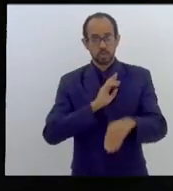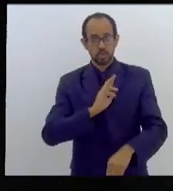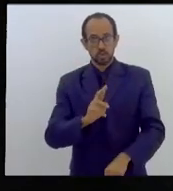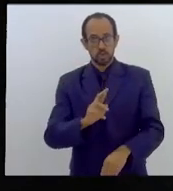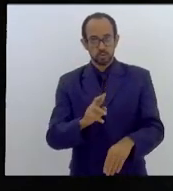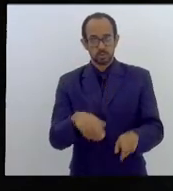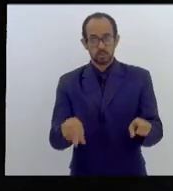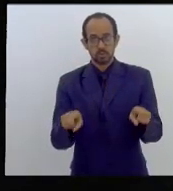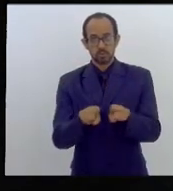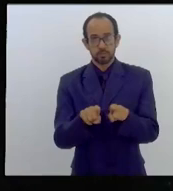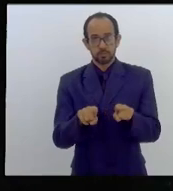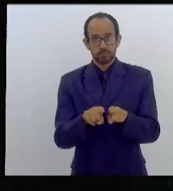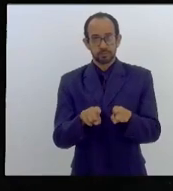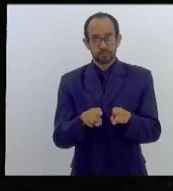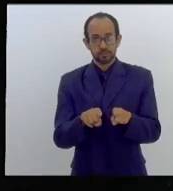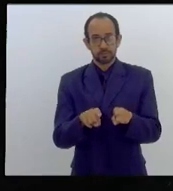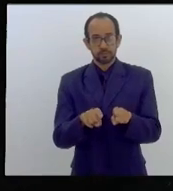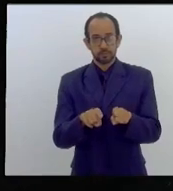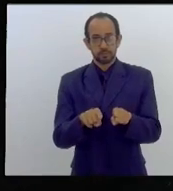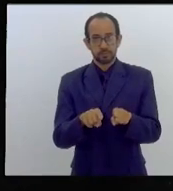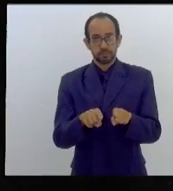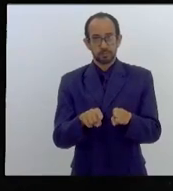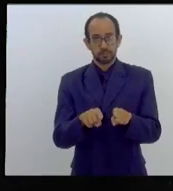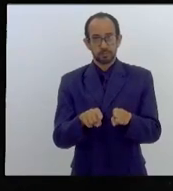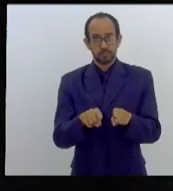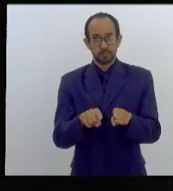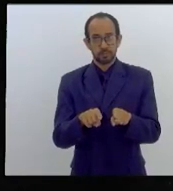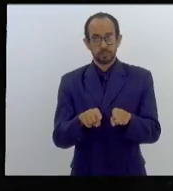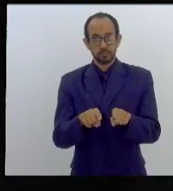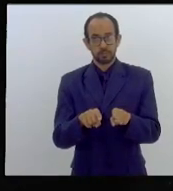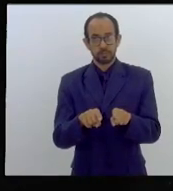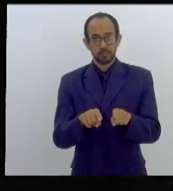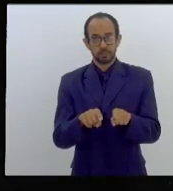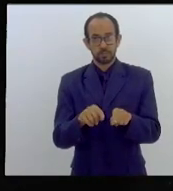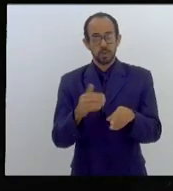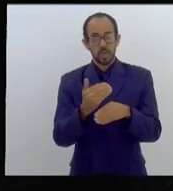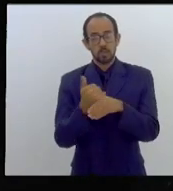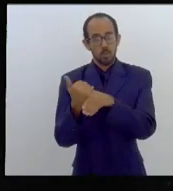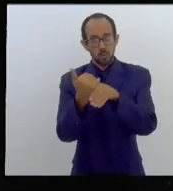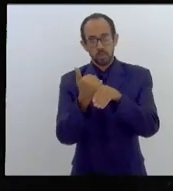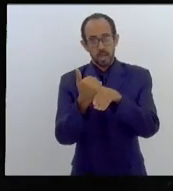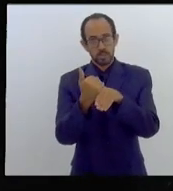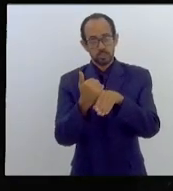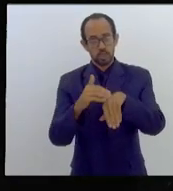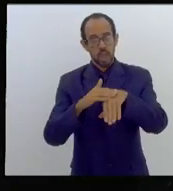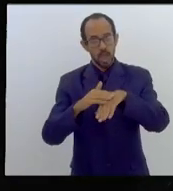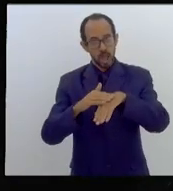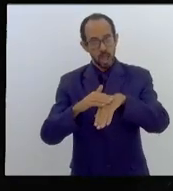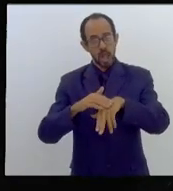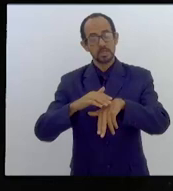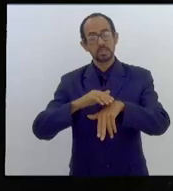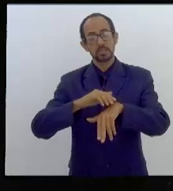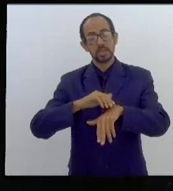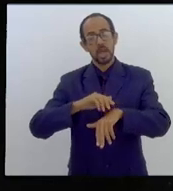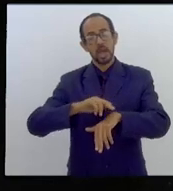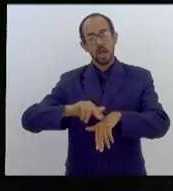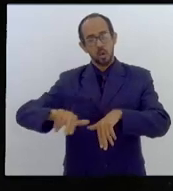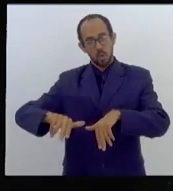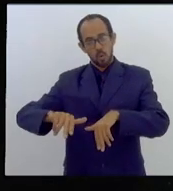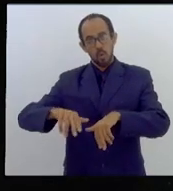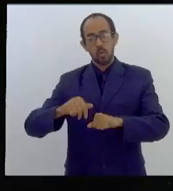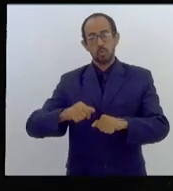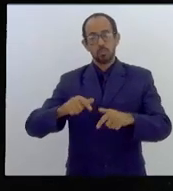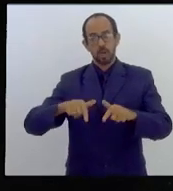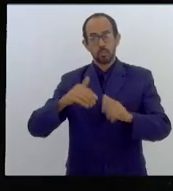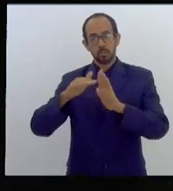E para a promoção da igualdade religiosa e a igualdade racial, para um programa de enfrentamento à